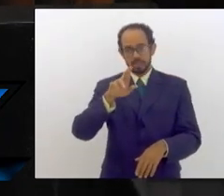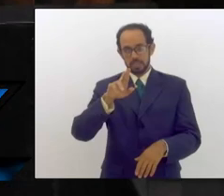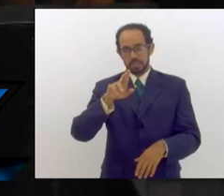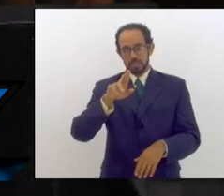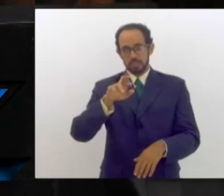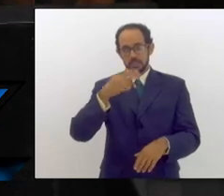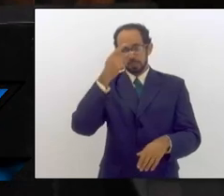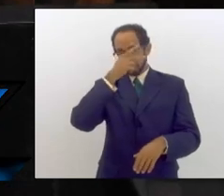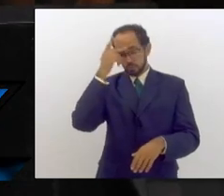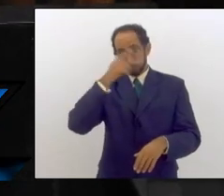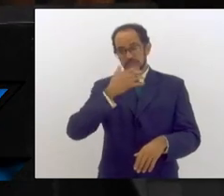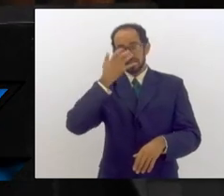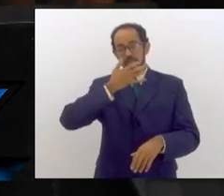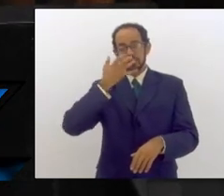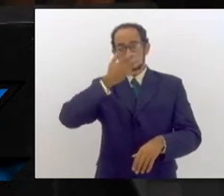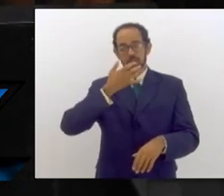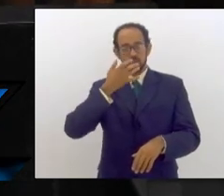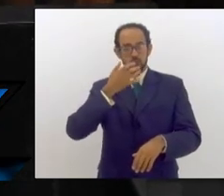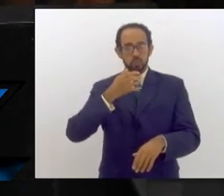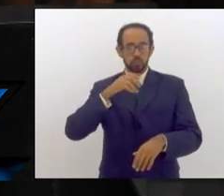músicas popular